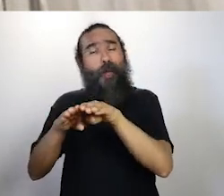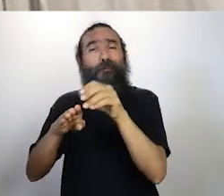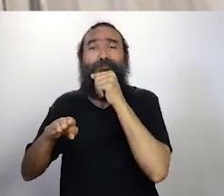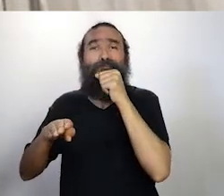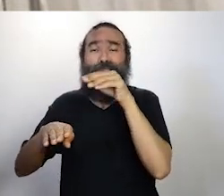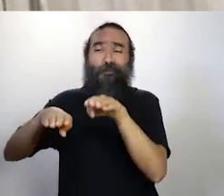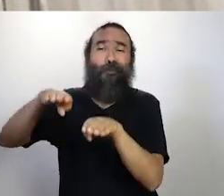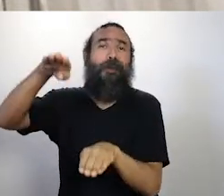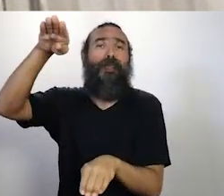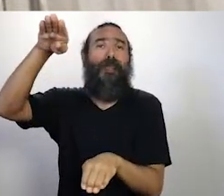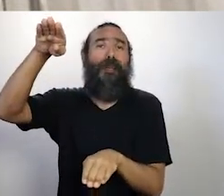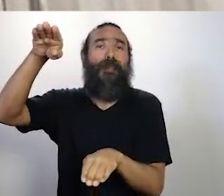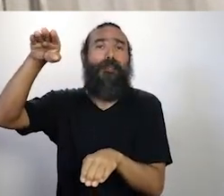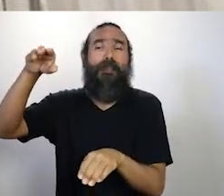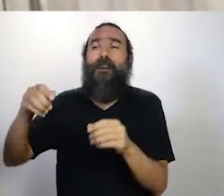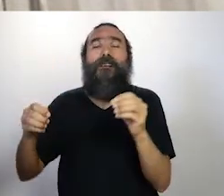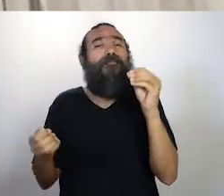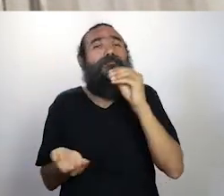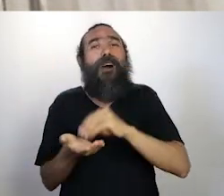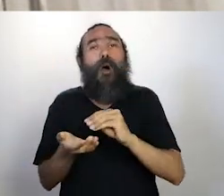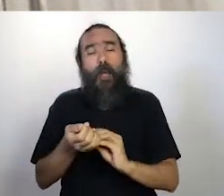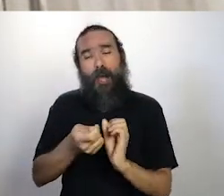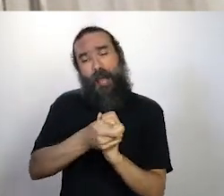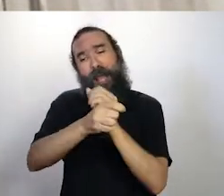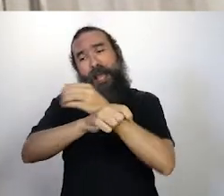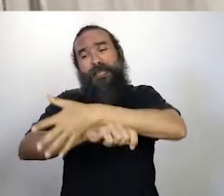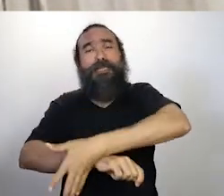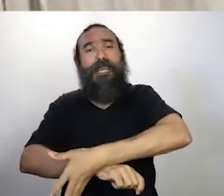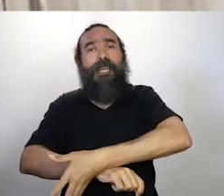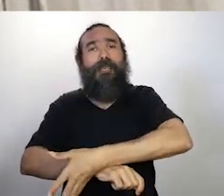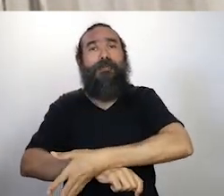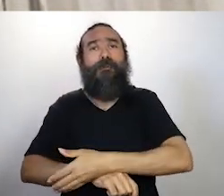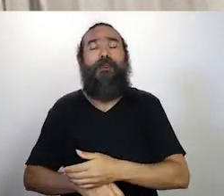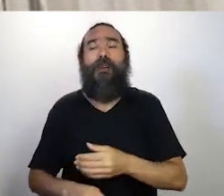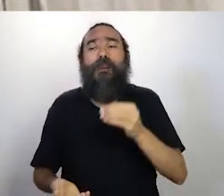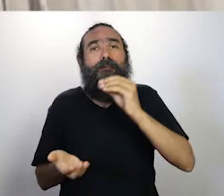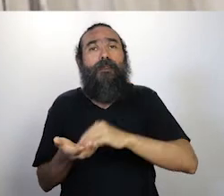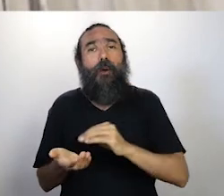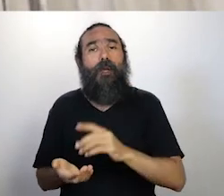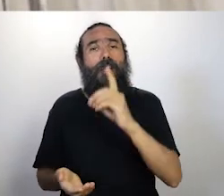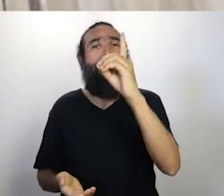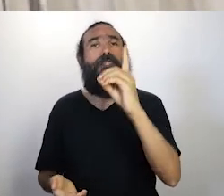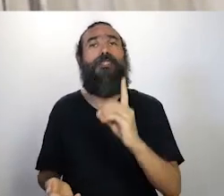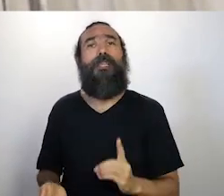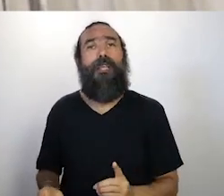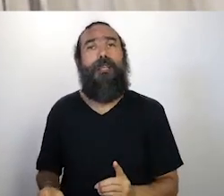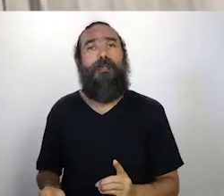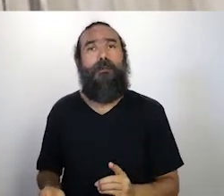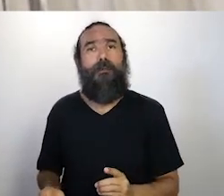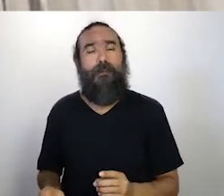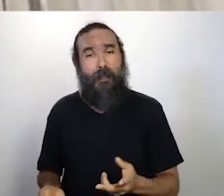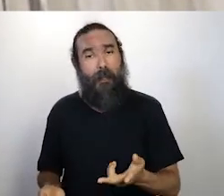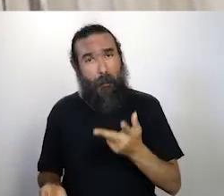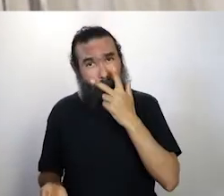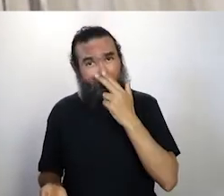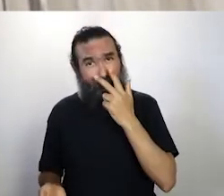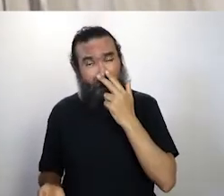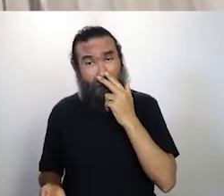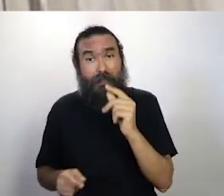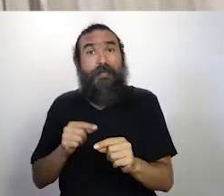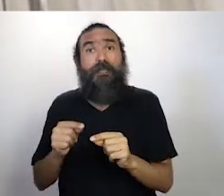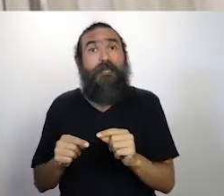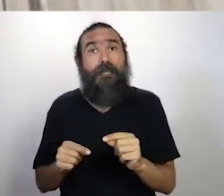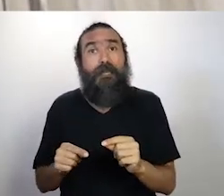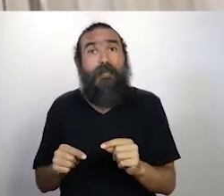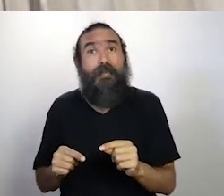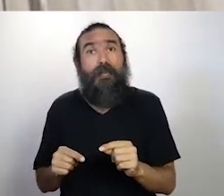que a gente confunde, às vezes, com benefícios e são direitos. Né? Isso pode parecer conceitos assim, parecidos,